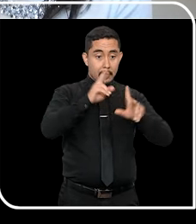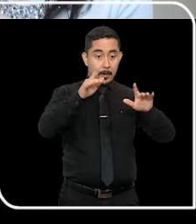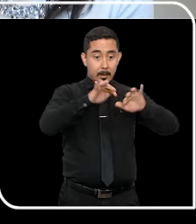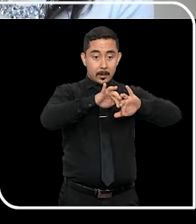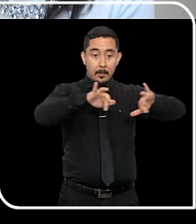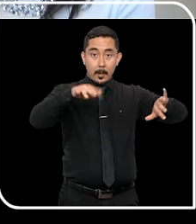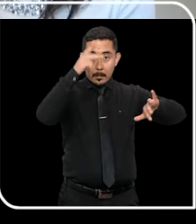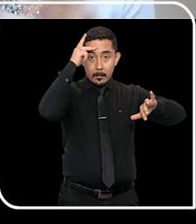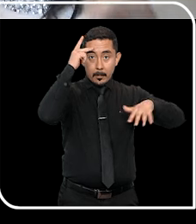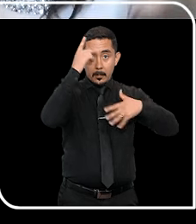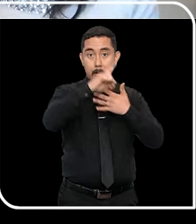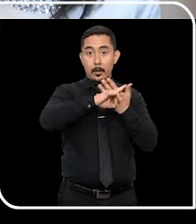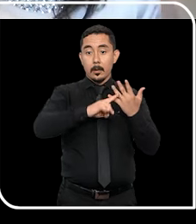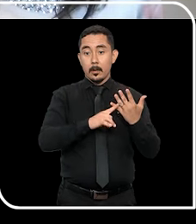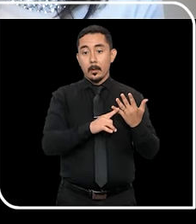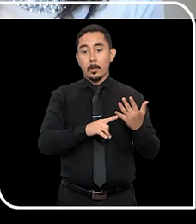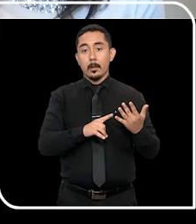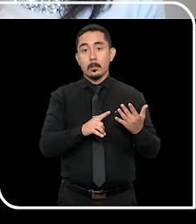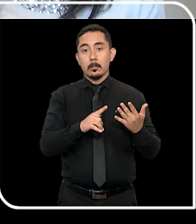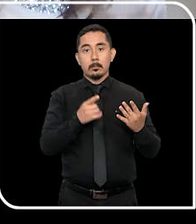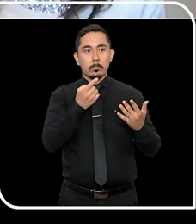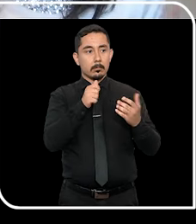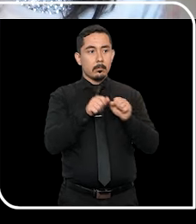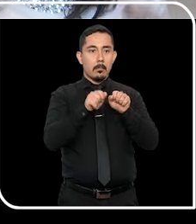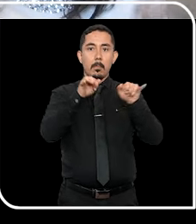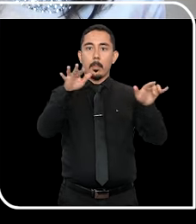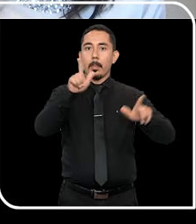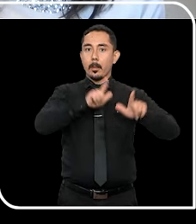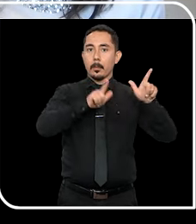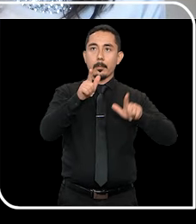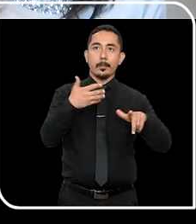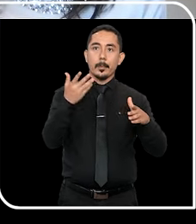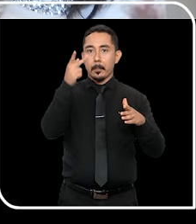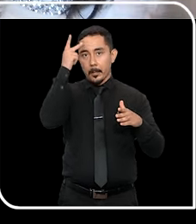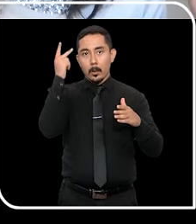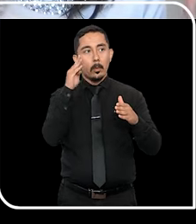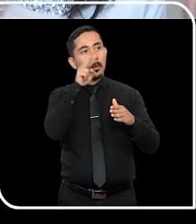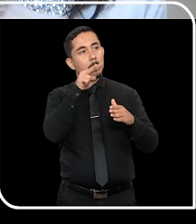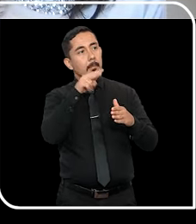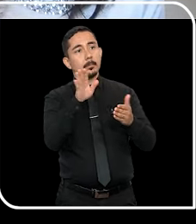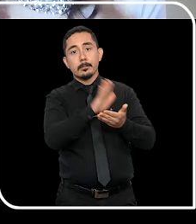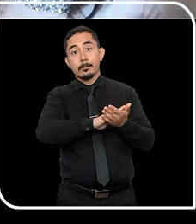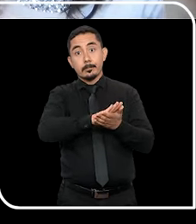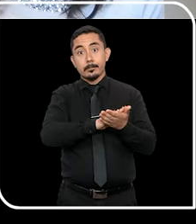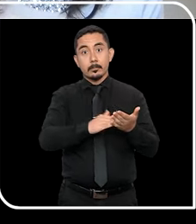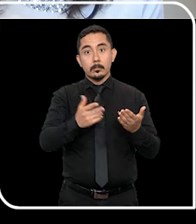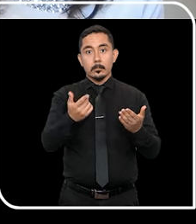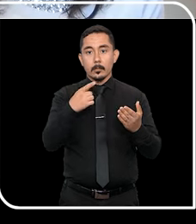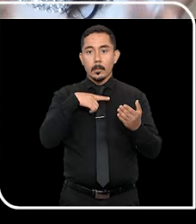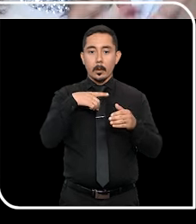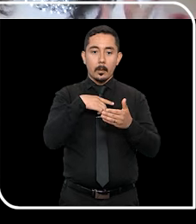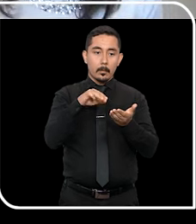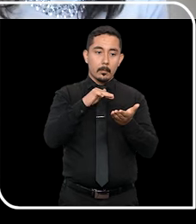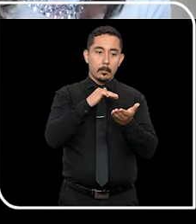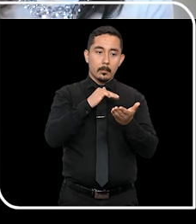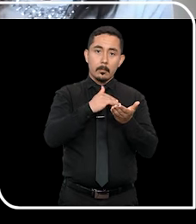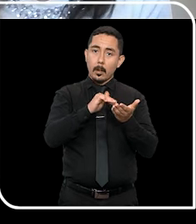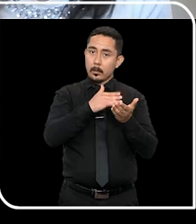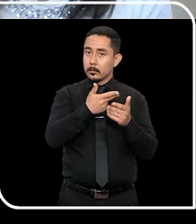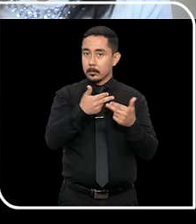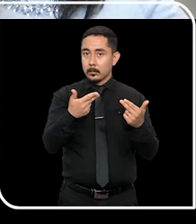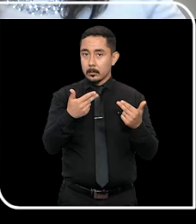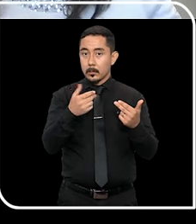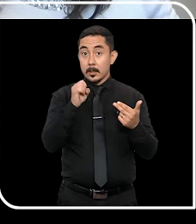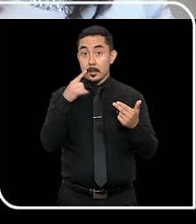com deficiência que não quase não tem transmissão quase não se fala quase ninguém assiste não tenho eh mensagens ali se eu faço a